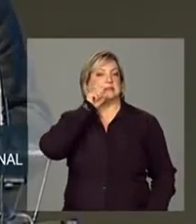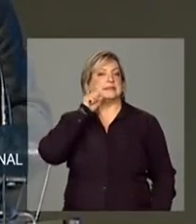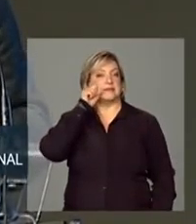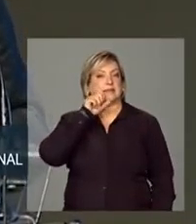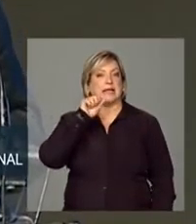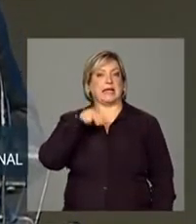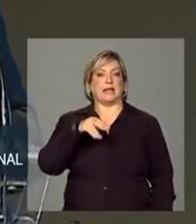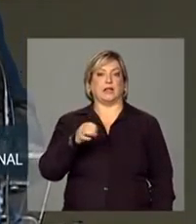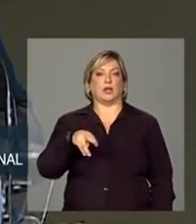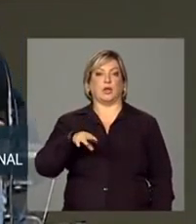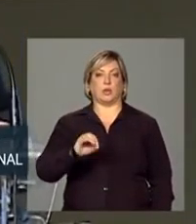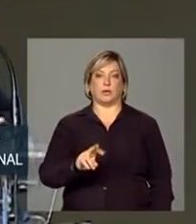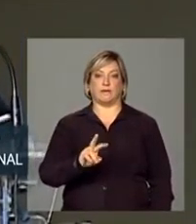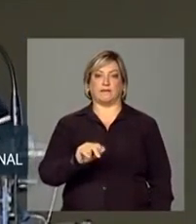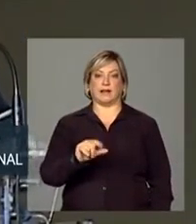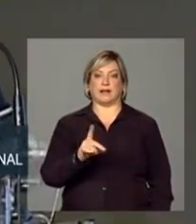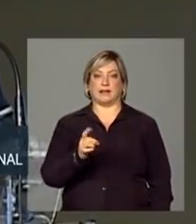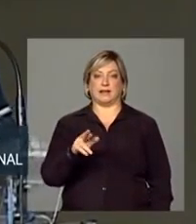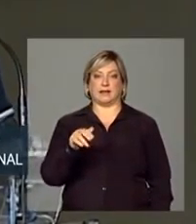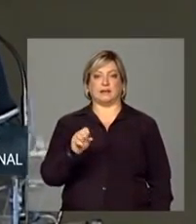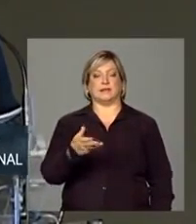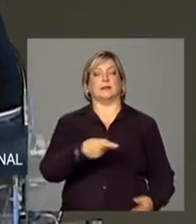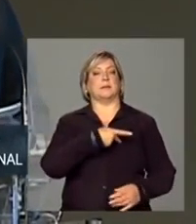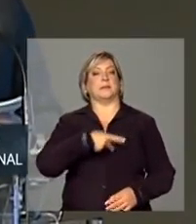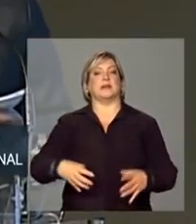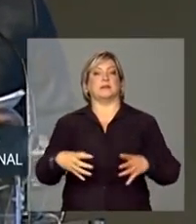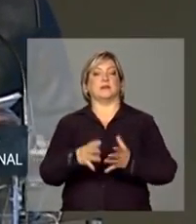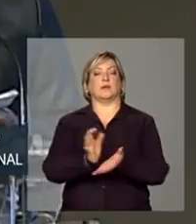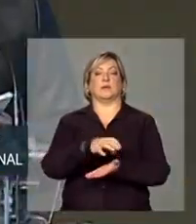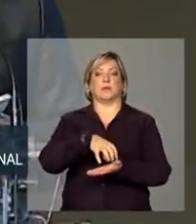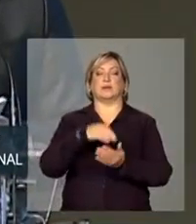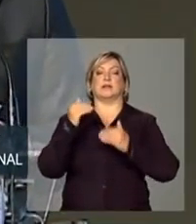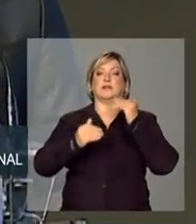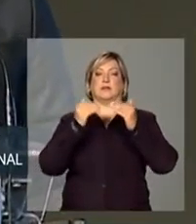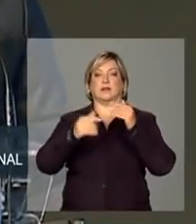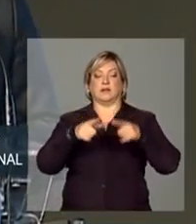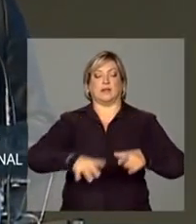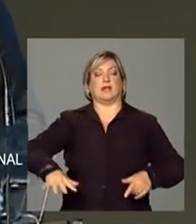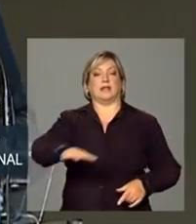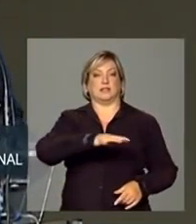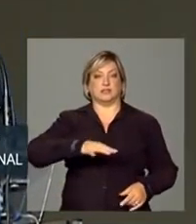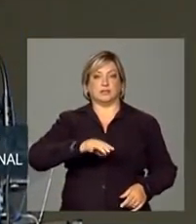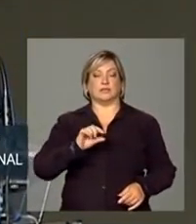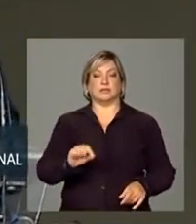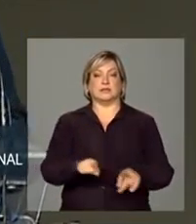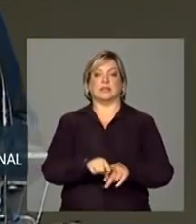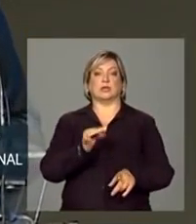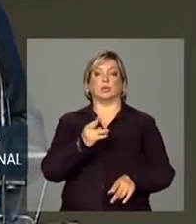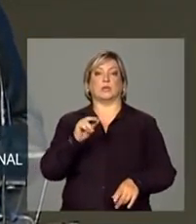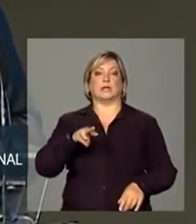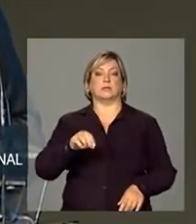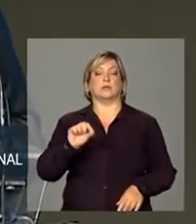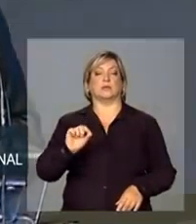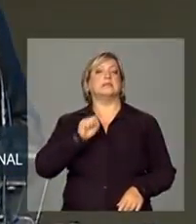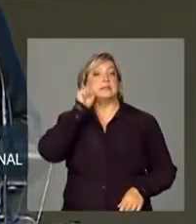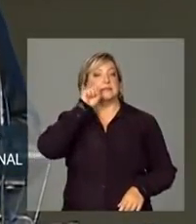o discurso do ministro da Integração Nacional, Fernando Bezerra, na abertura do evento. Meu